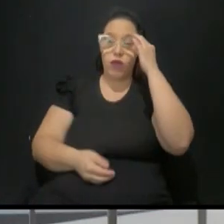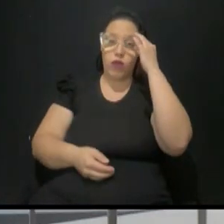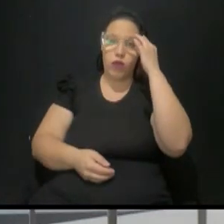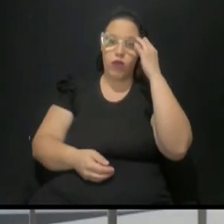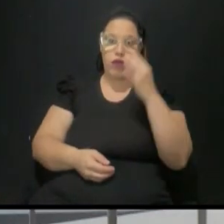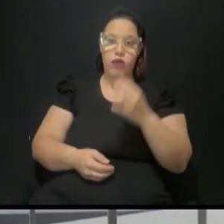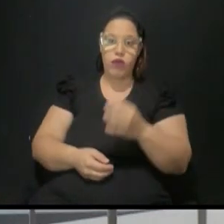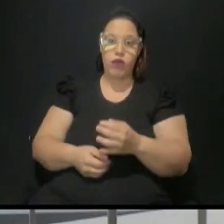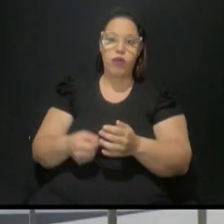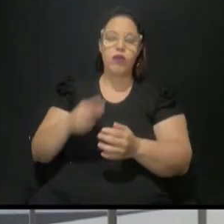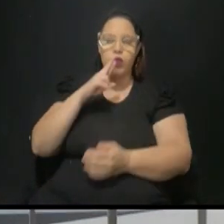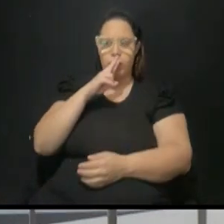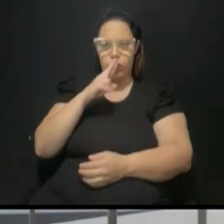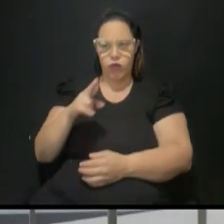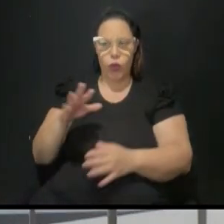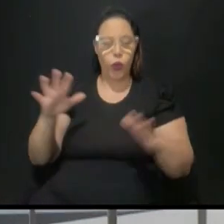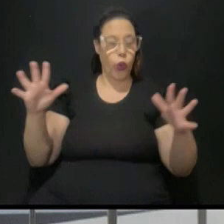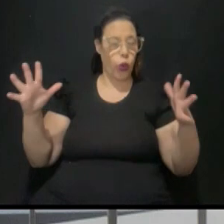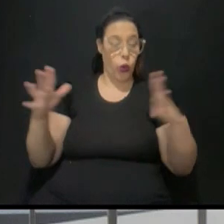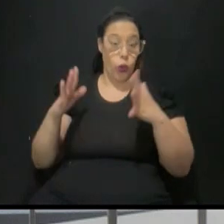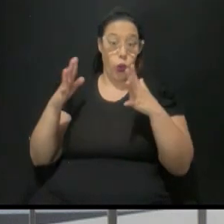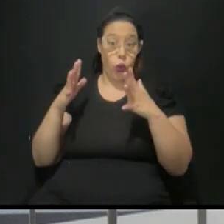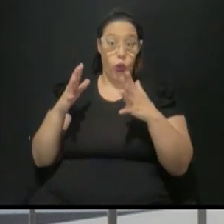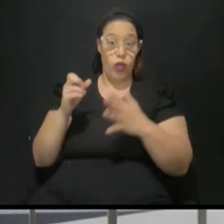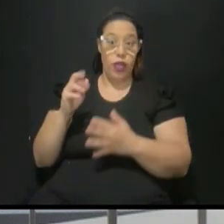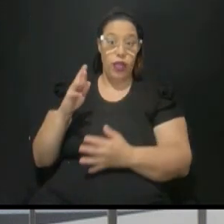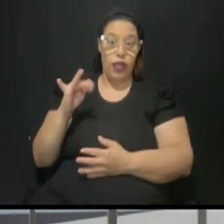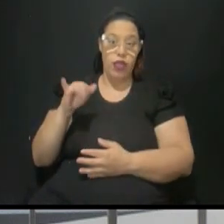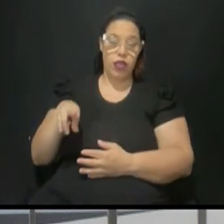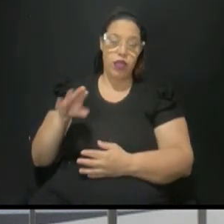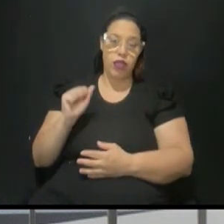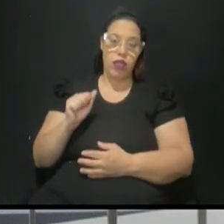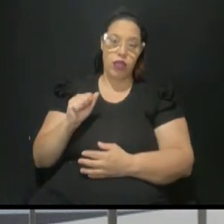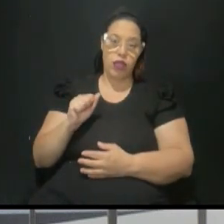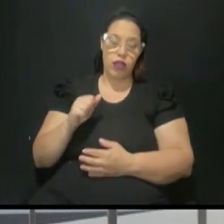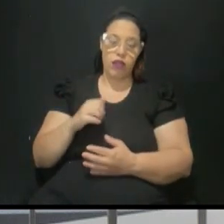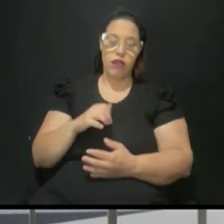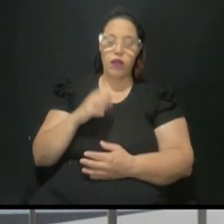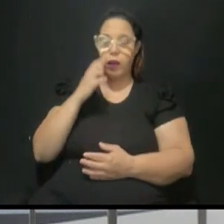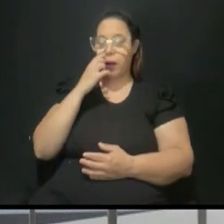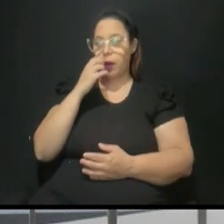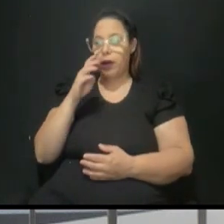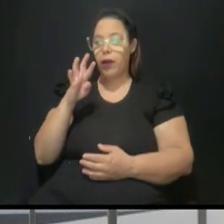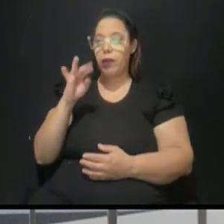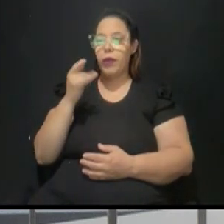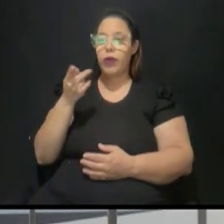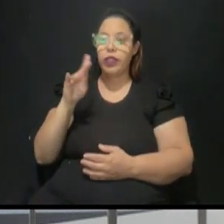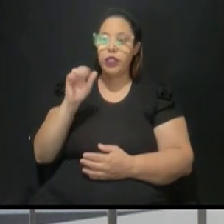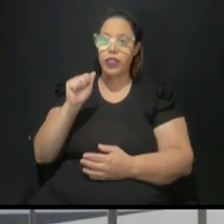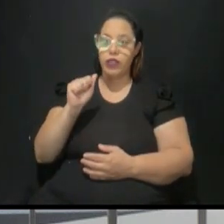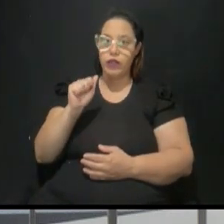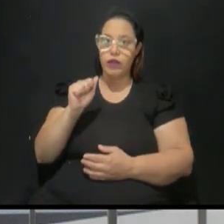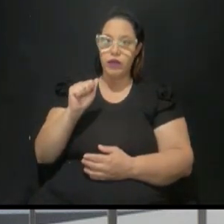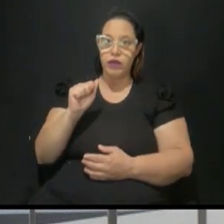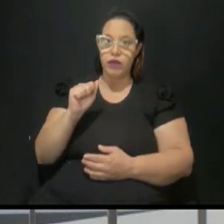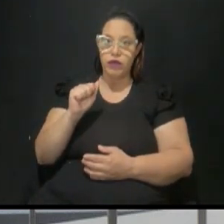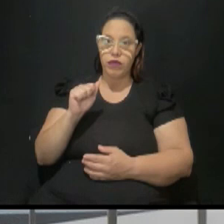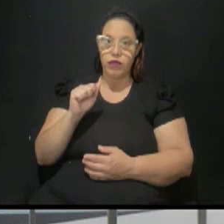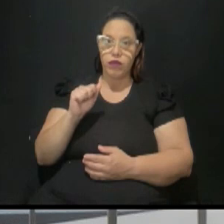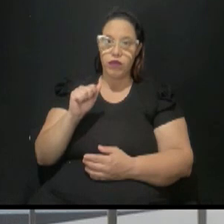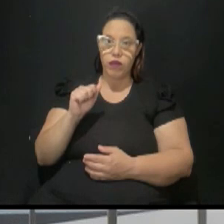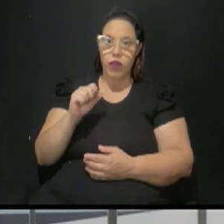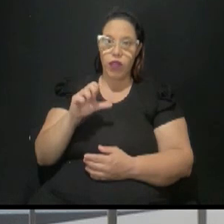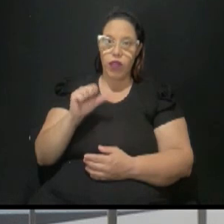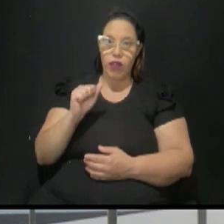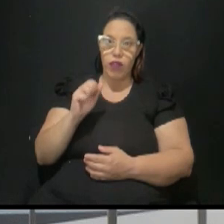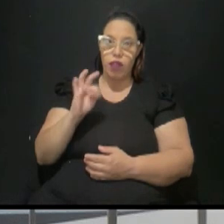resultados expressivos dos atletas que estão participando da bocha. Vamos ter um atleta já para